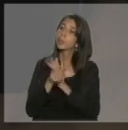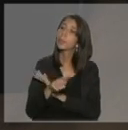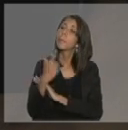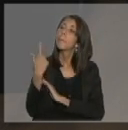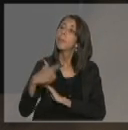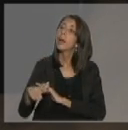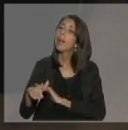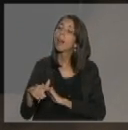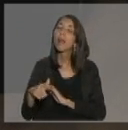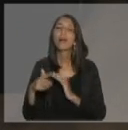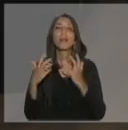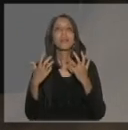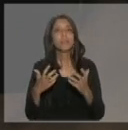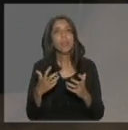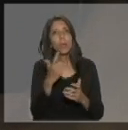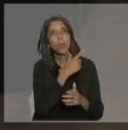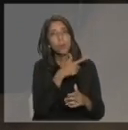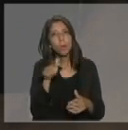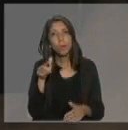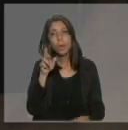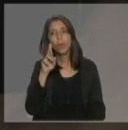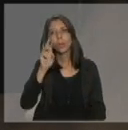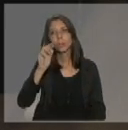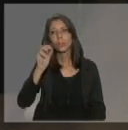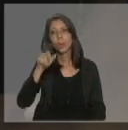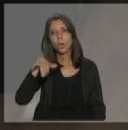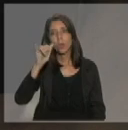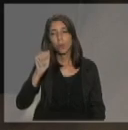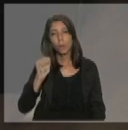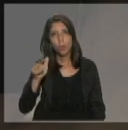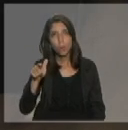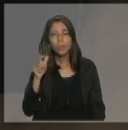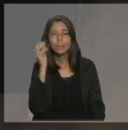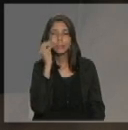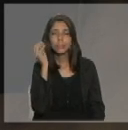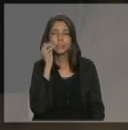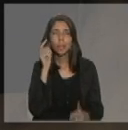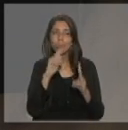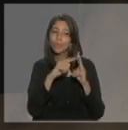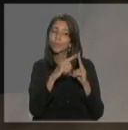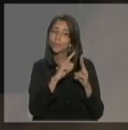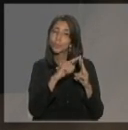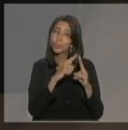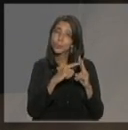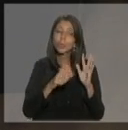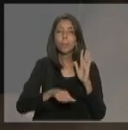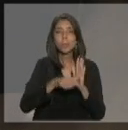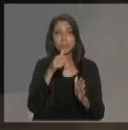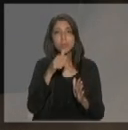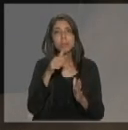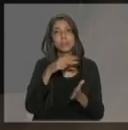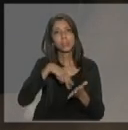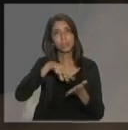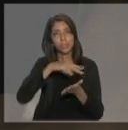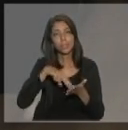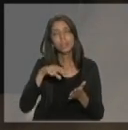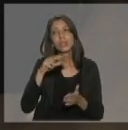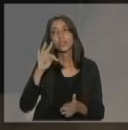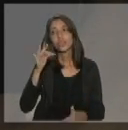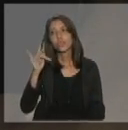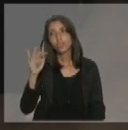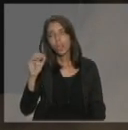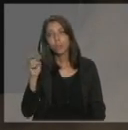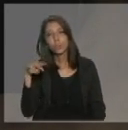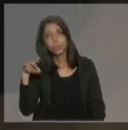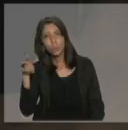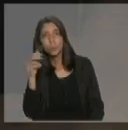Eu quero ir para o Royal. Então eu fui para o Royal tentar colocar tanto um quanto o outro. Tanto os dois foram os primeiros bailarinos do Royal. O Tiago continua e a